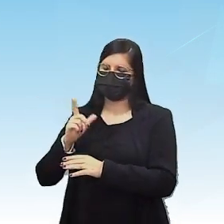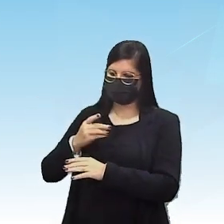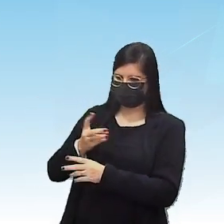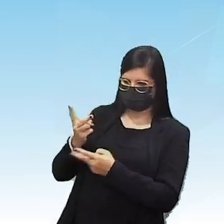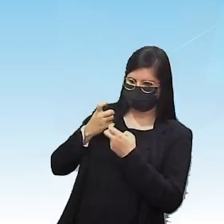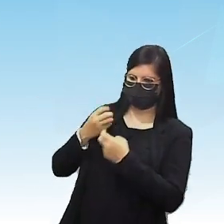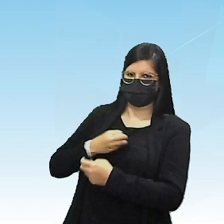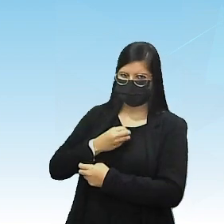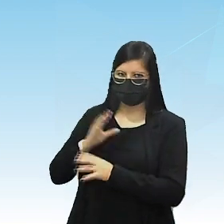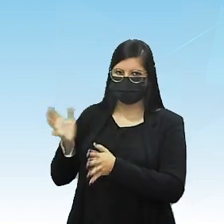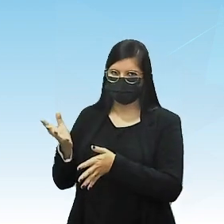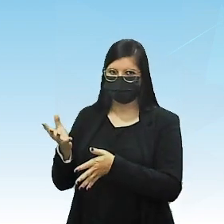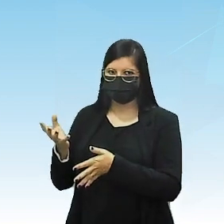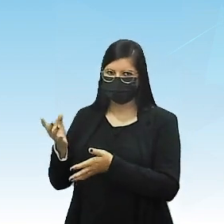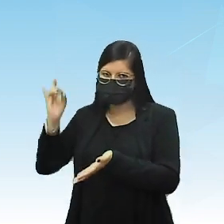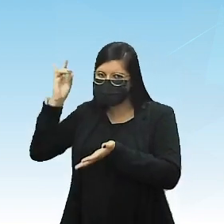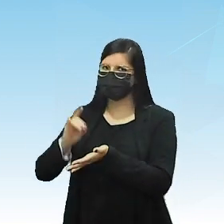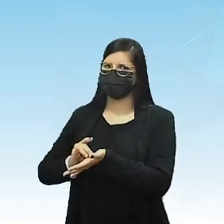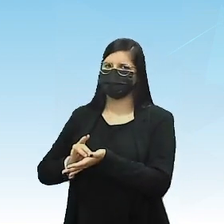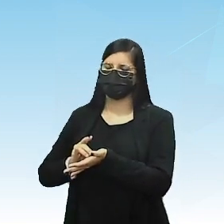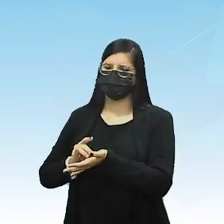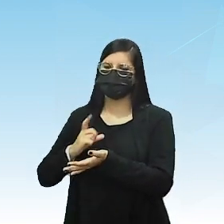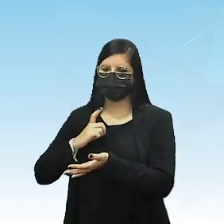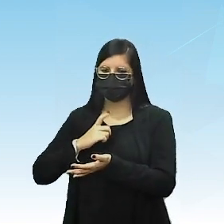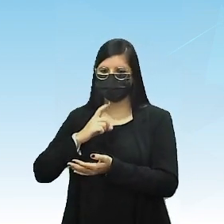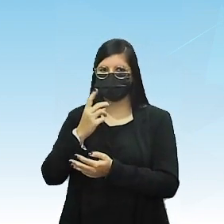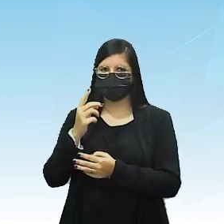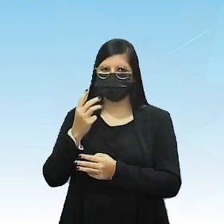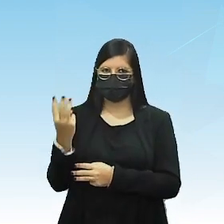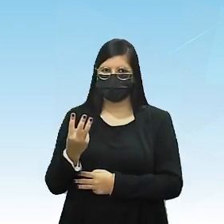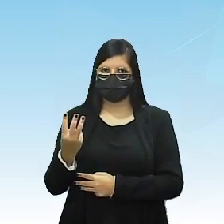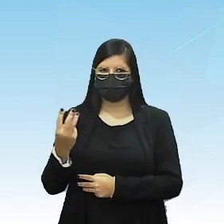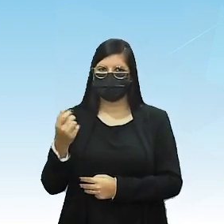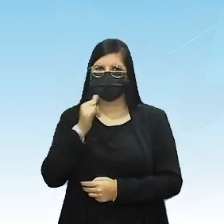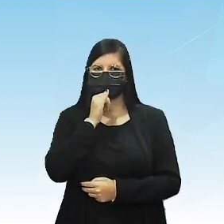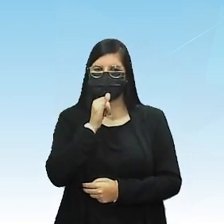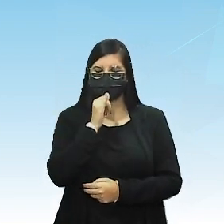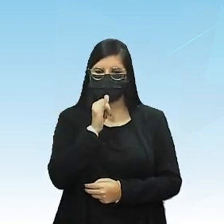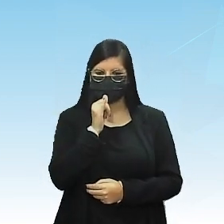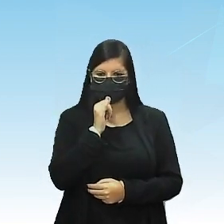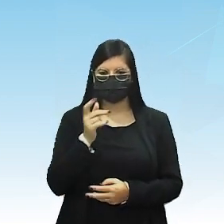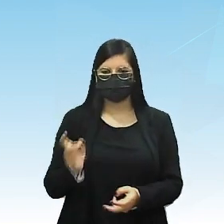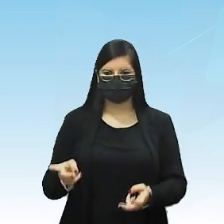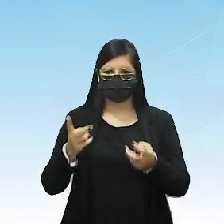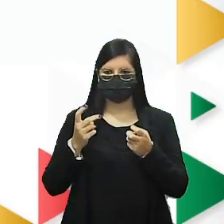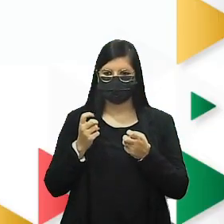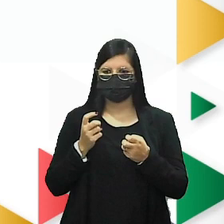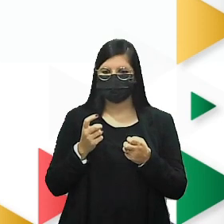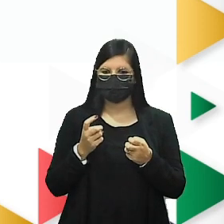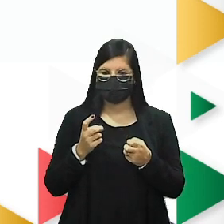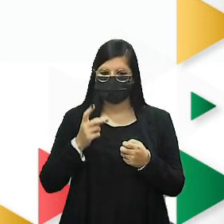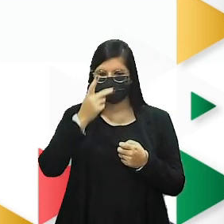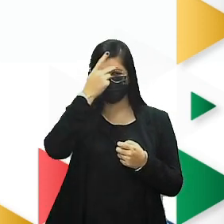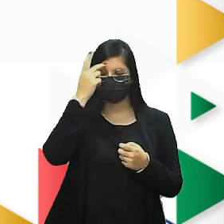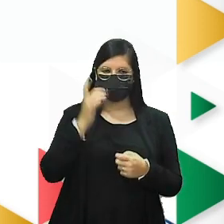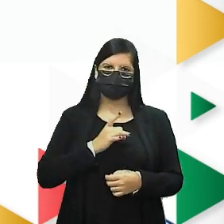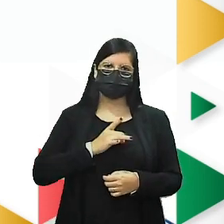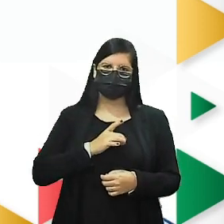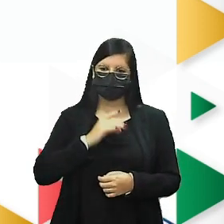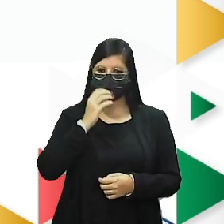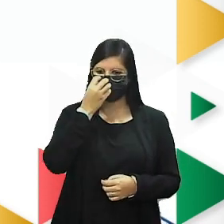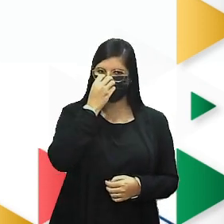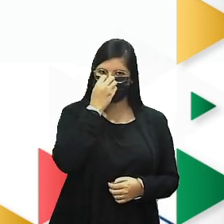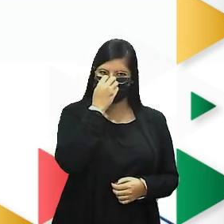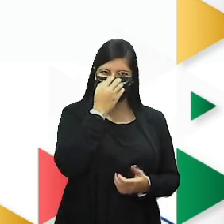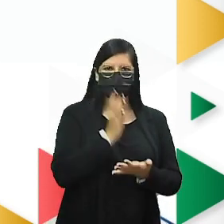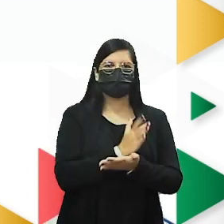real, é verdade. Então ele tem. E aí eu também trouxe mais 3 exemplos, né, clássicos para você. Muita gente tem medo do palhaço, né? Tem criança